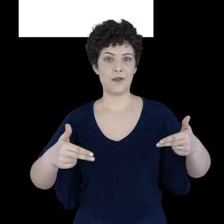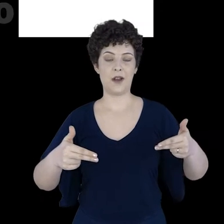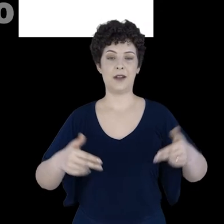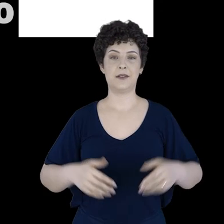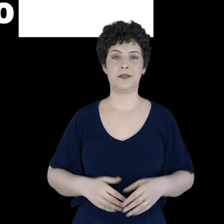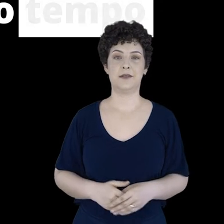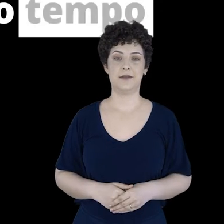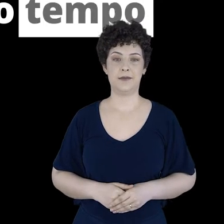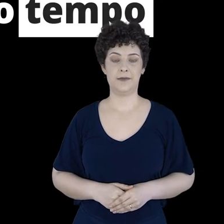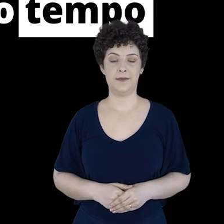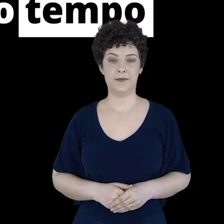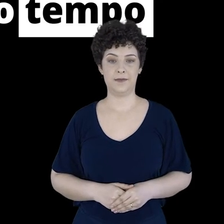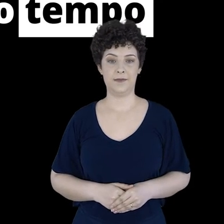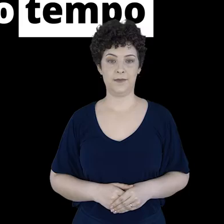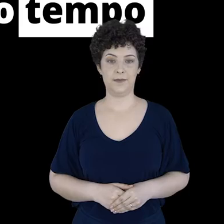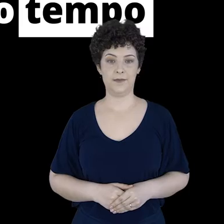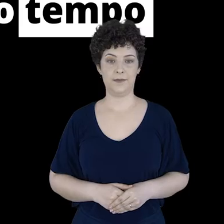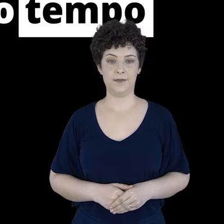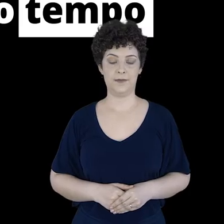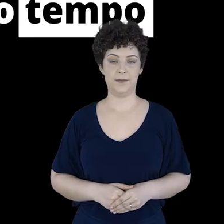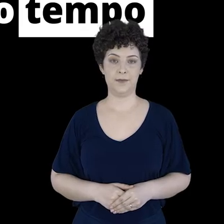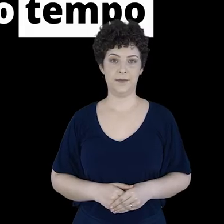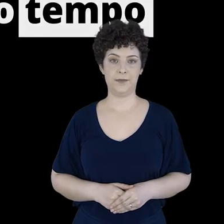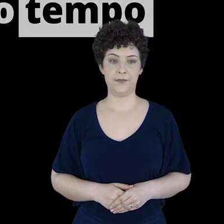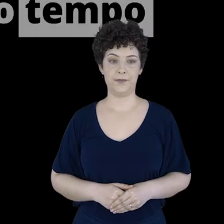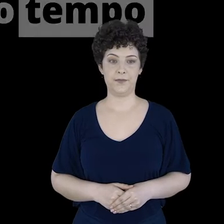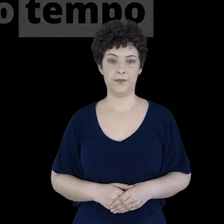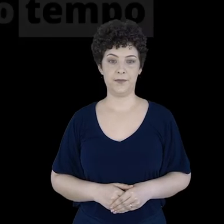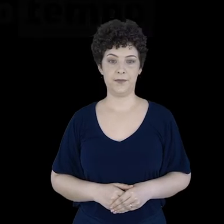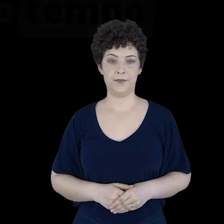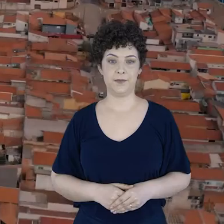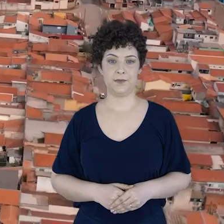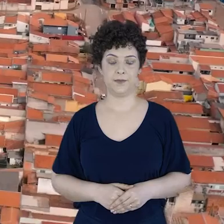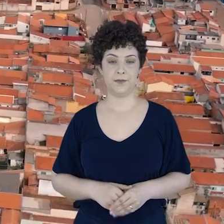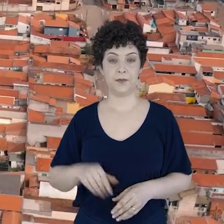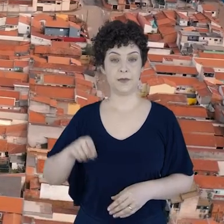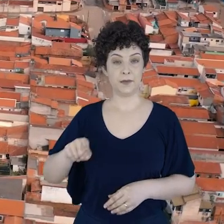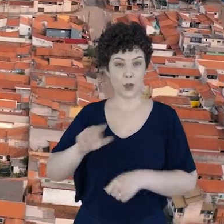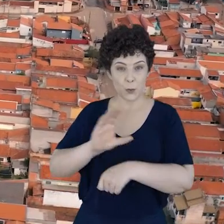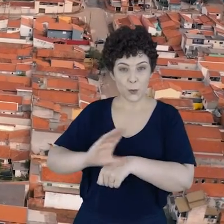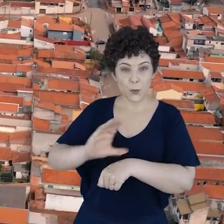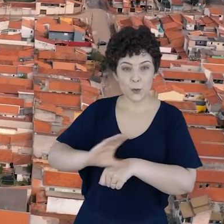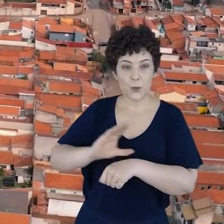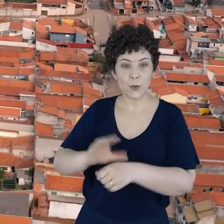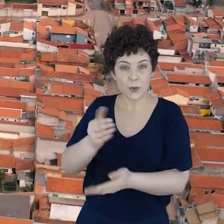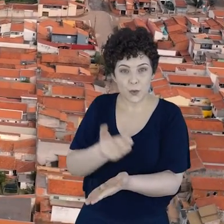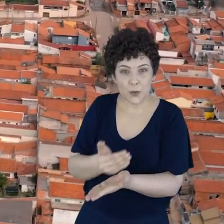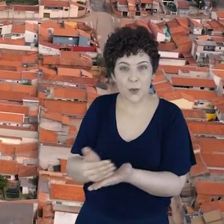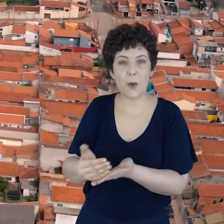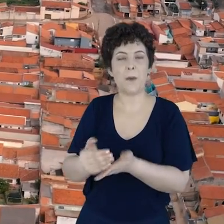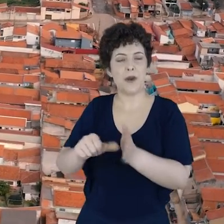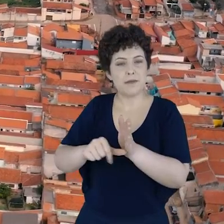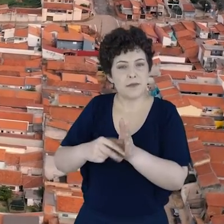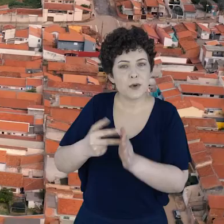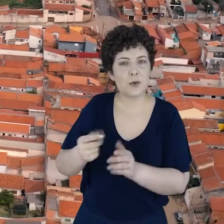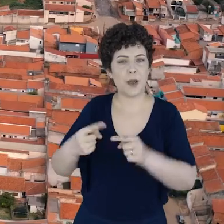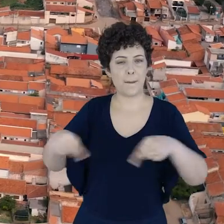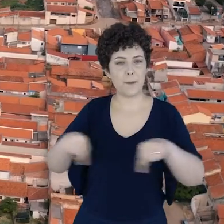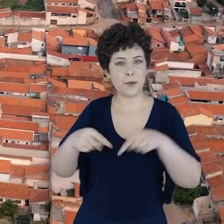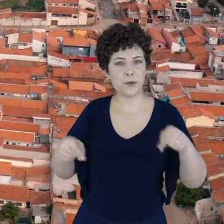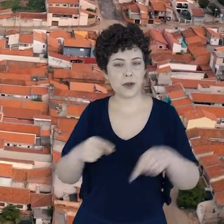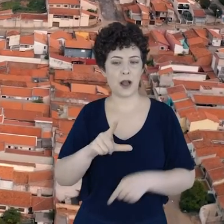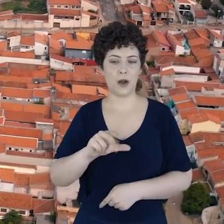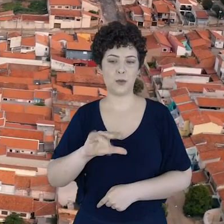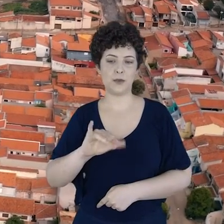Voz do professor José Coelho, ex-diretor do Conservatório de Tatuí. No curso de iniciação musical, a dona Lucília, que era a avó